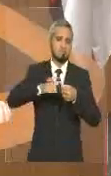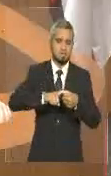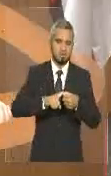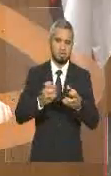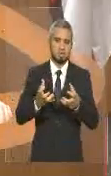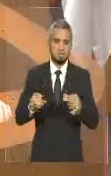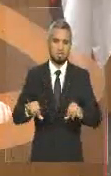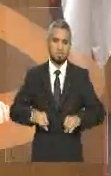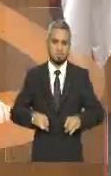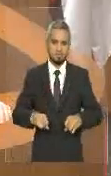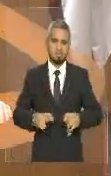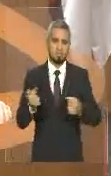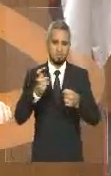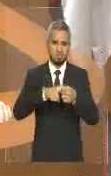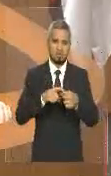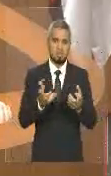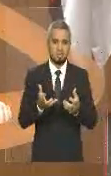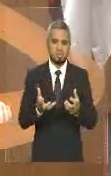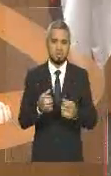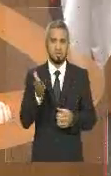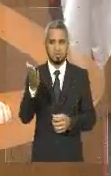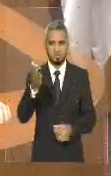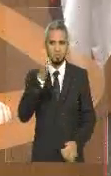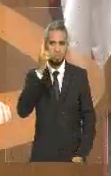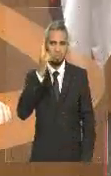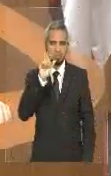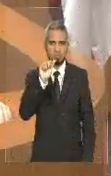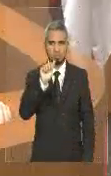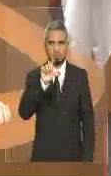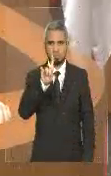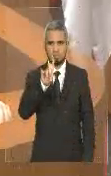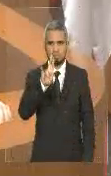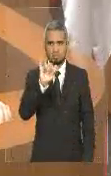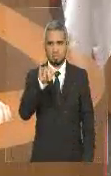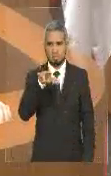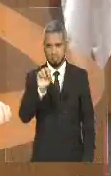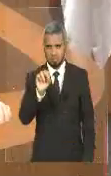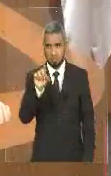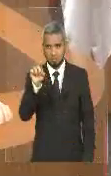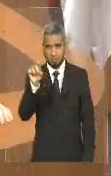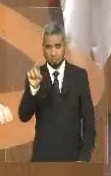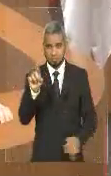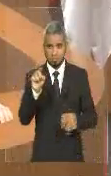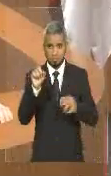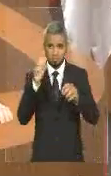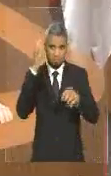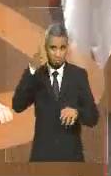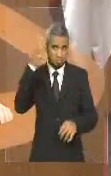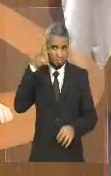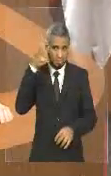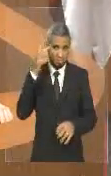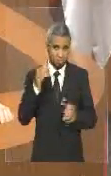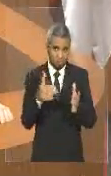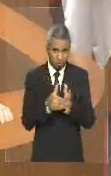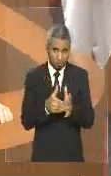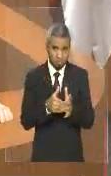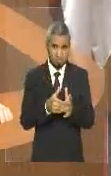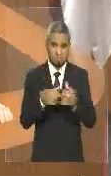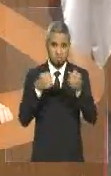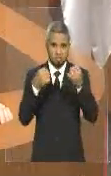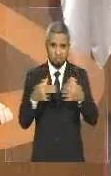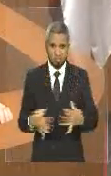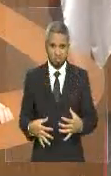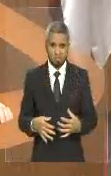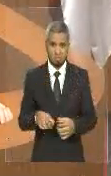Deputado Adriano, Vossa Excelência, com a sua eloquência, finalizou seu discurso dizendo que daqui